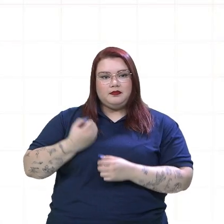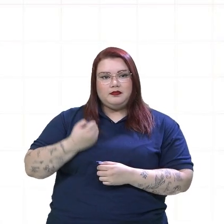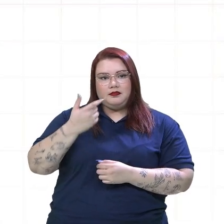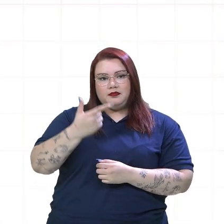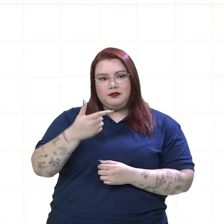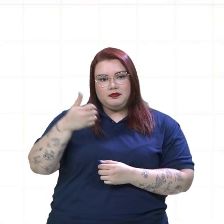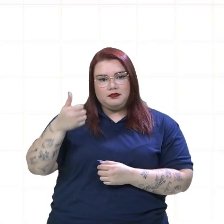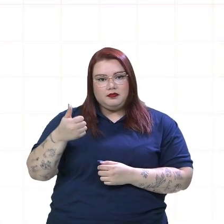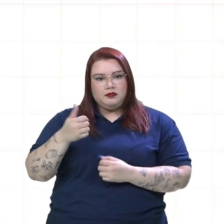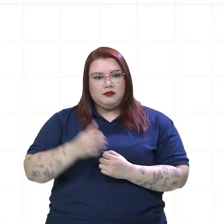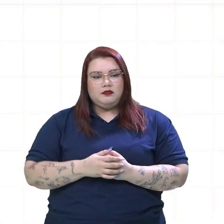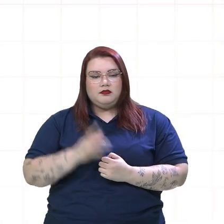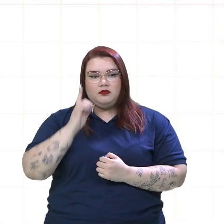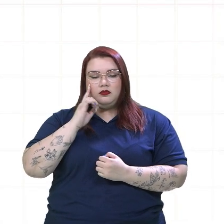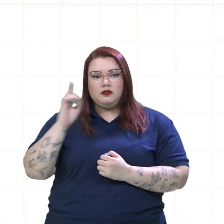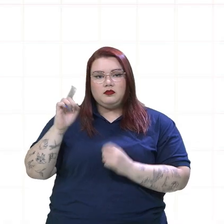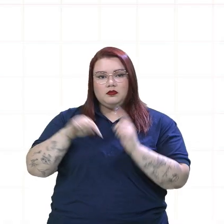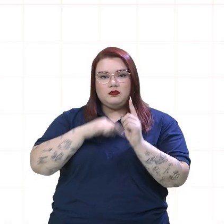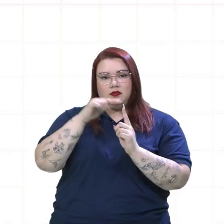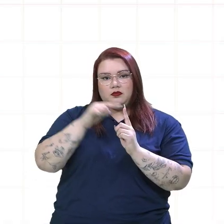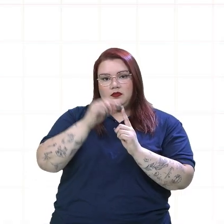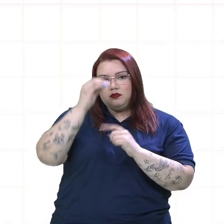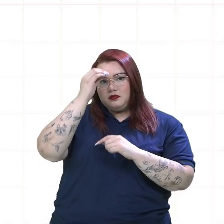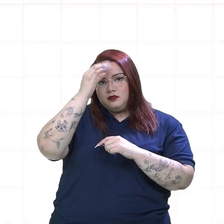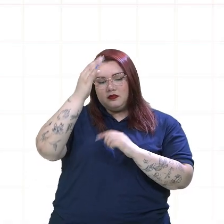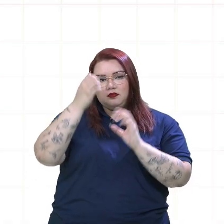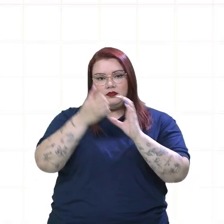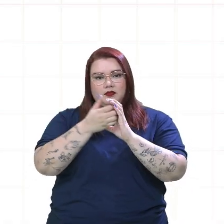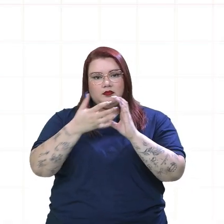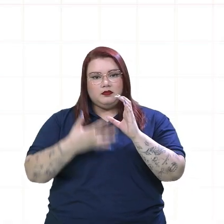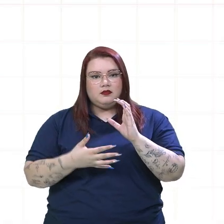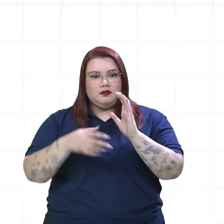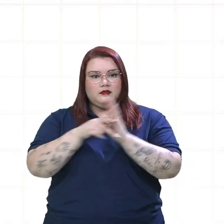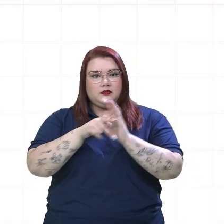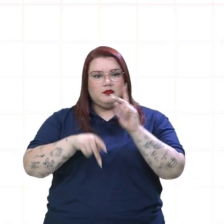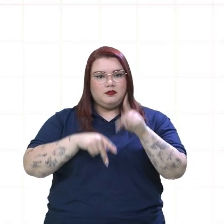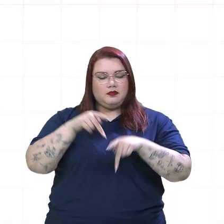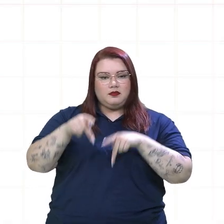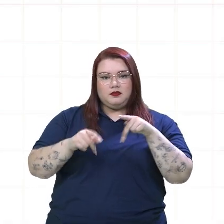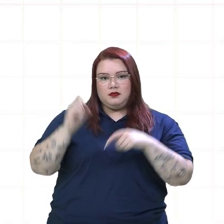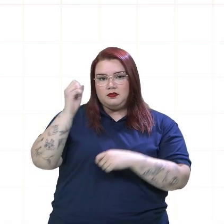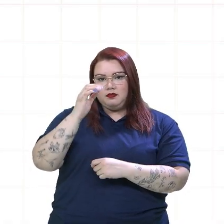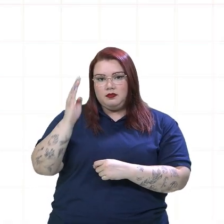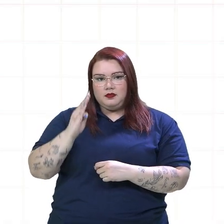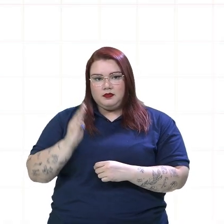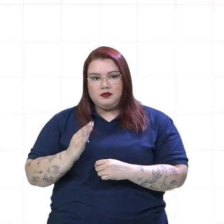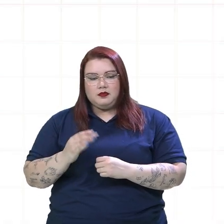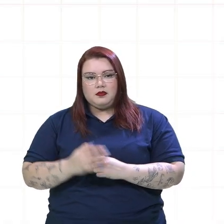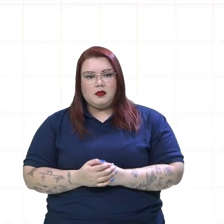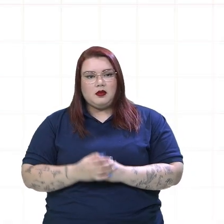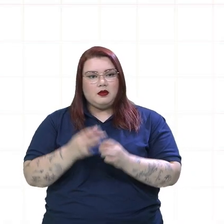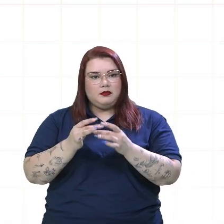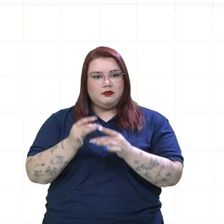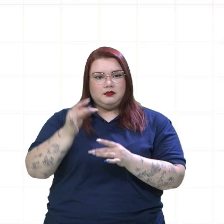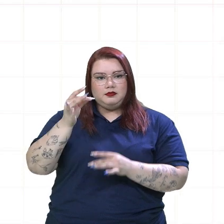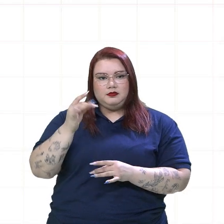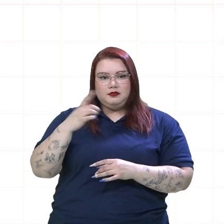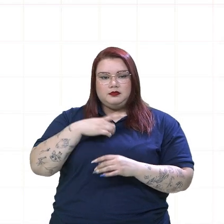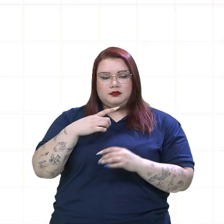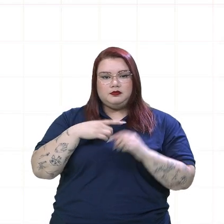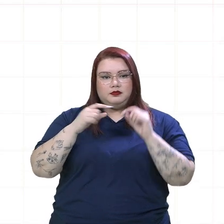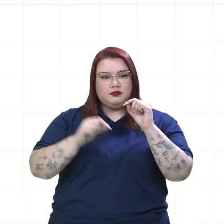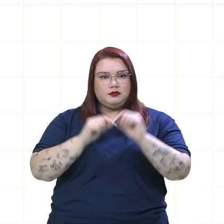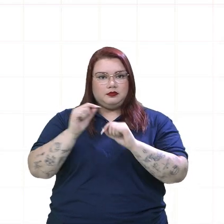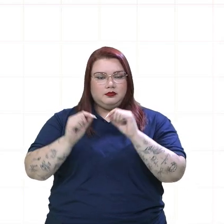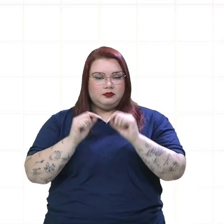número 21 e o objeto de conhecimento é características da população brasileira. No detalhamento, nós